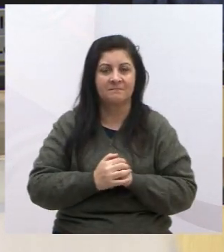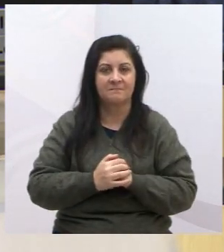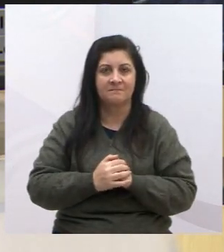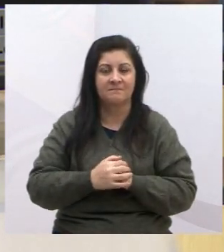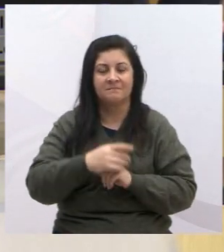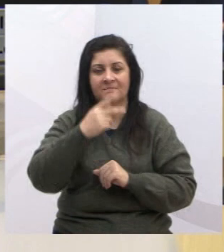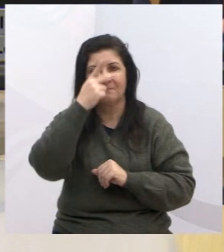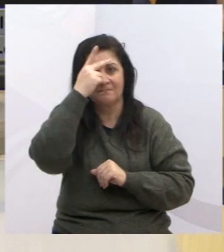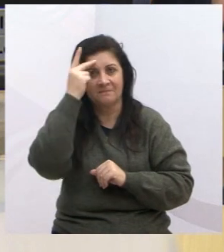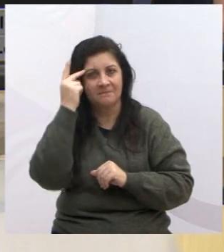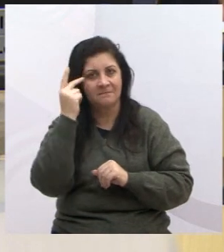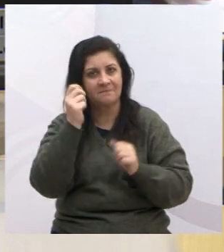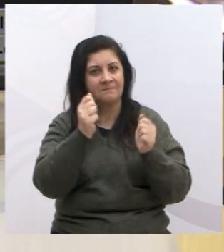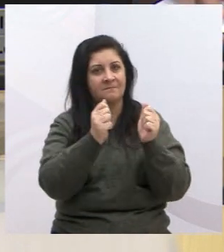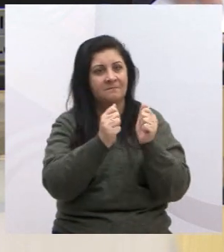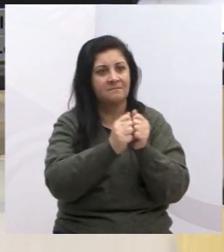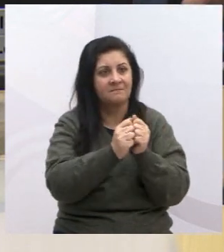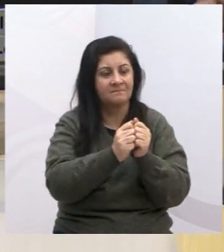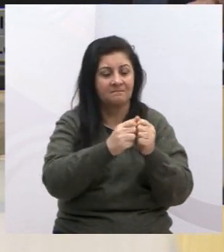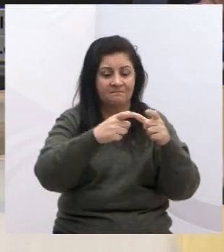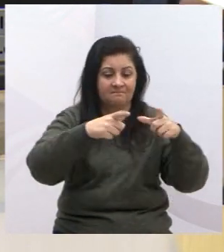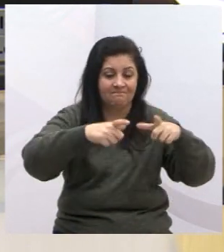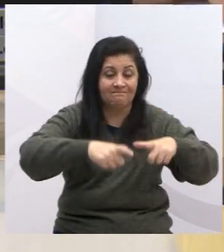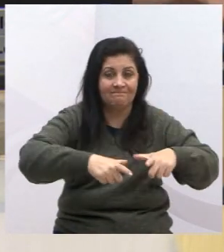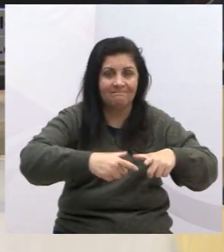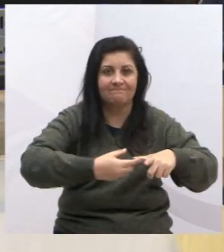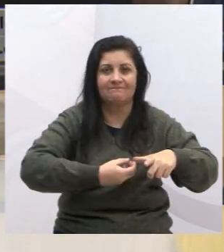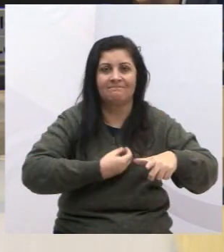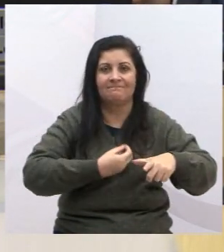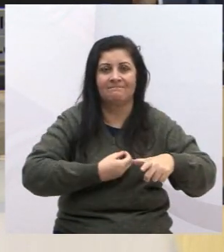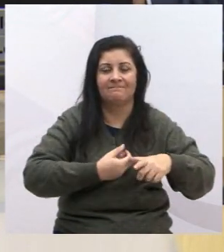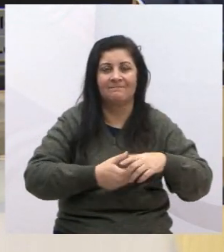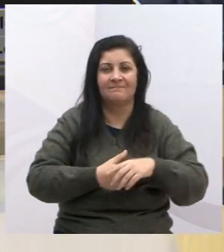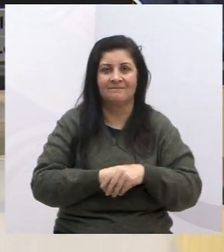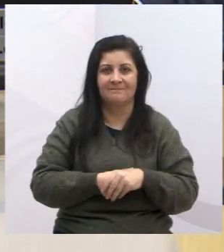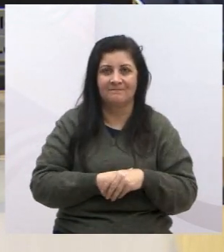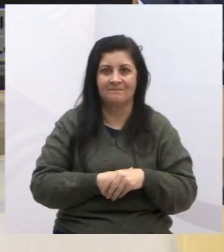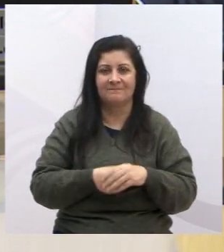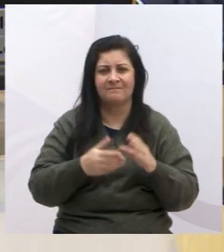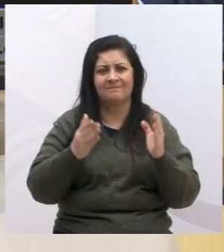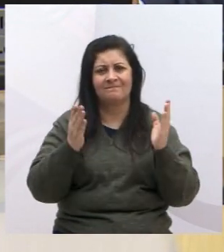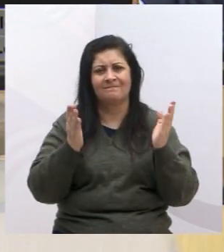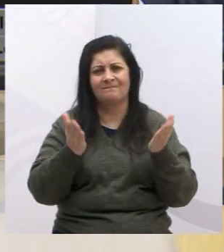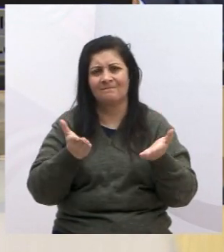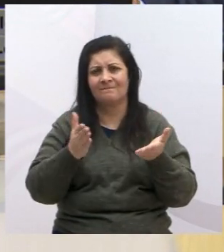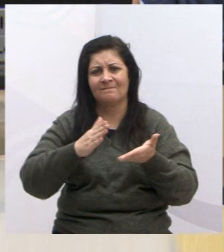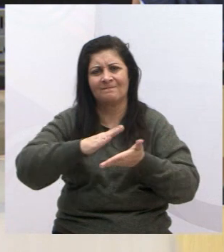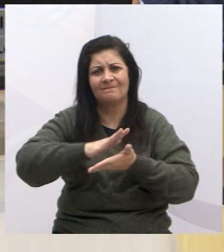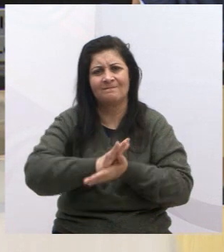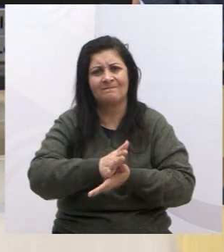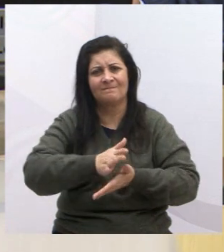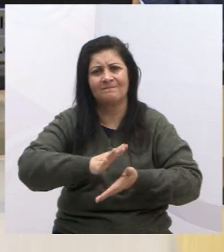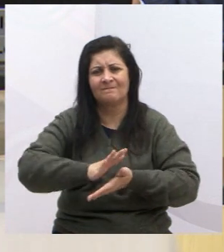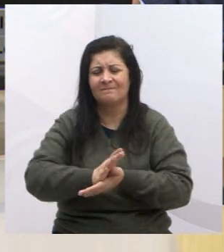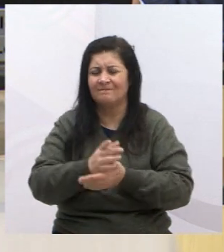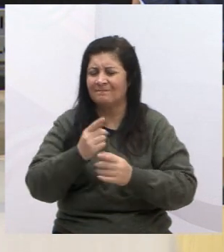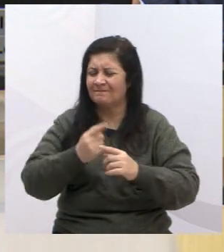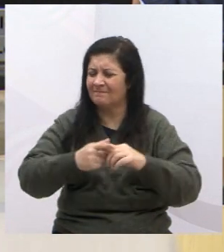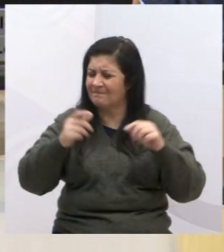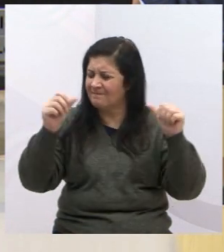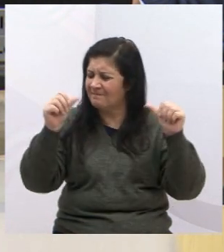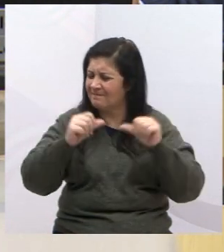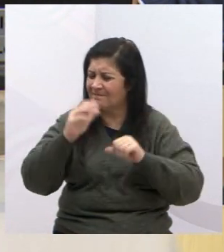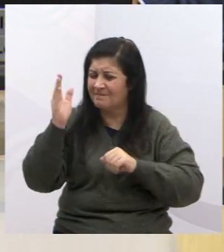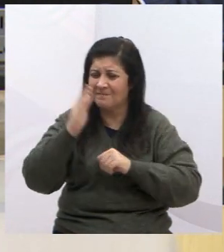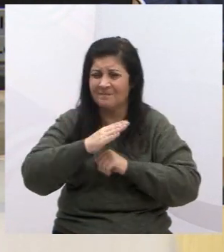meio ambiente, com o meio em que vivem, hoje tão prejudicado em decorrência do mau cheiro